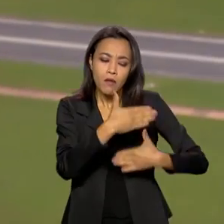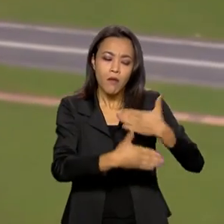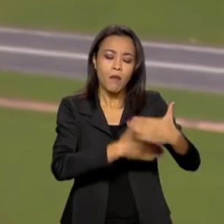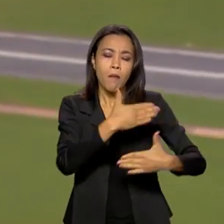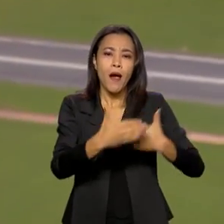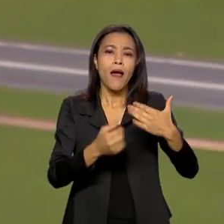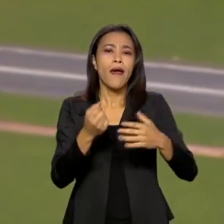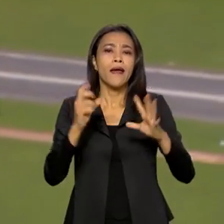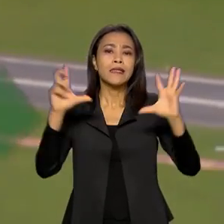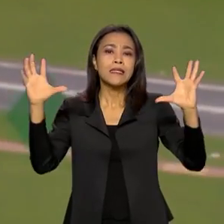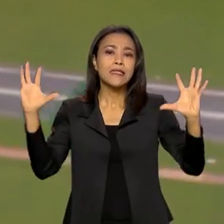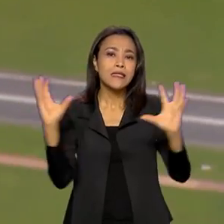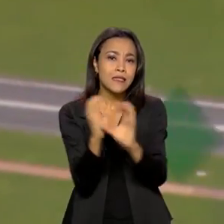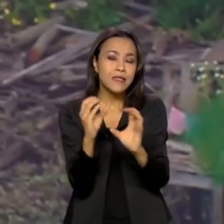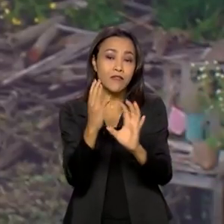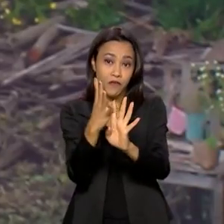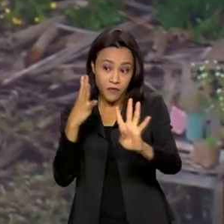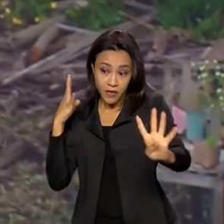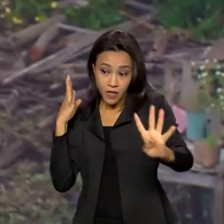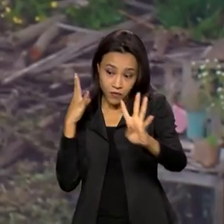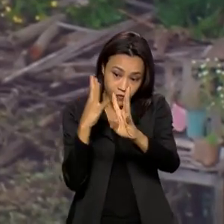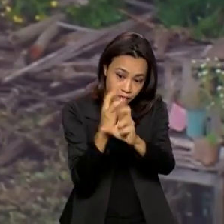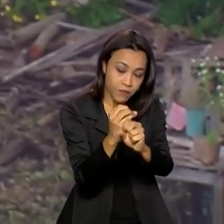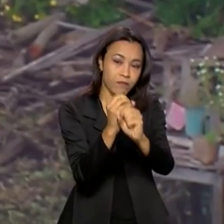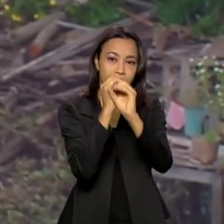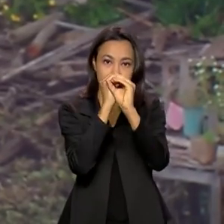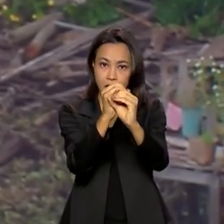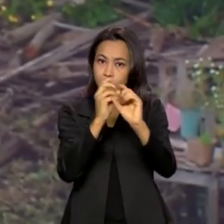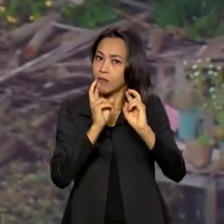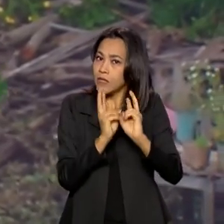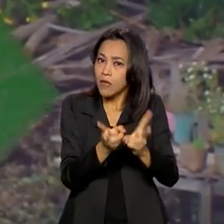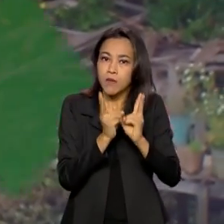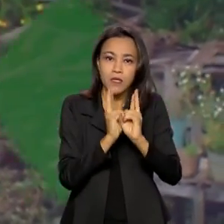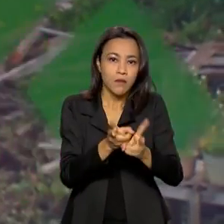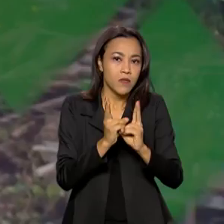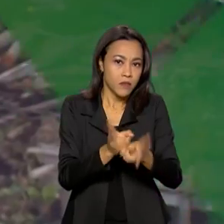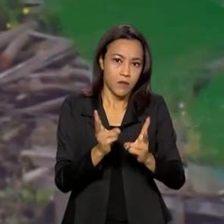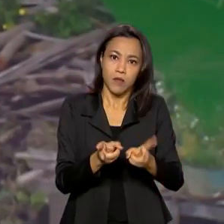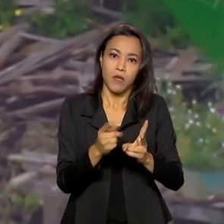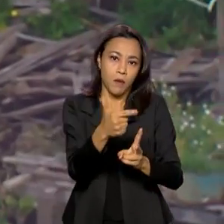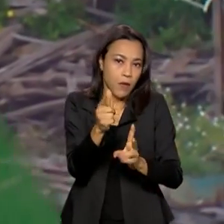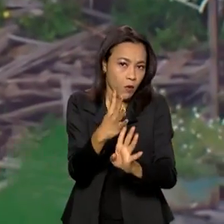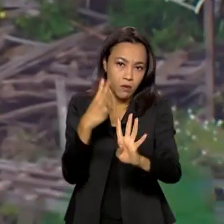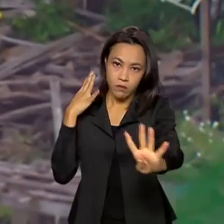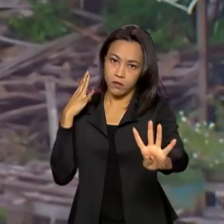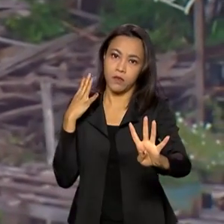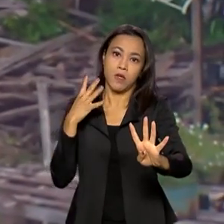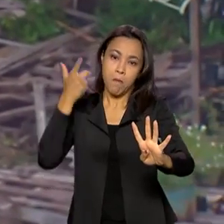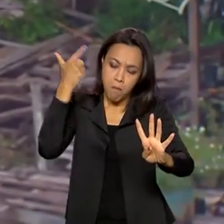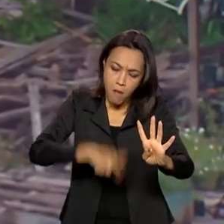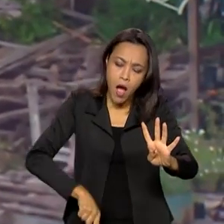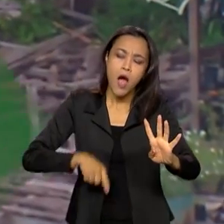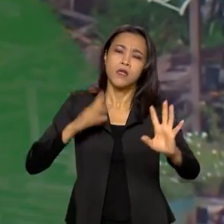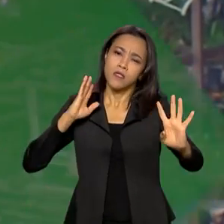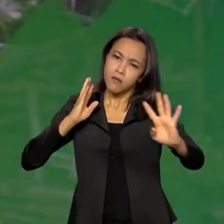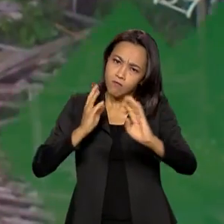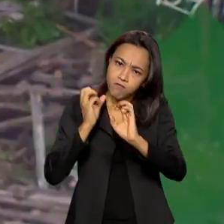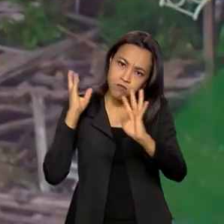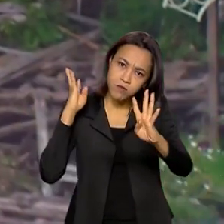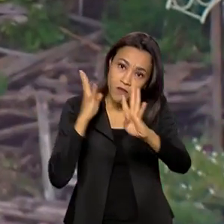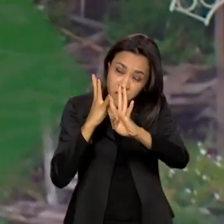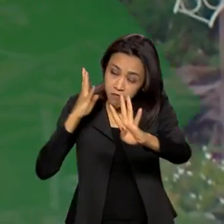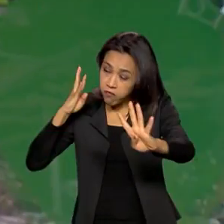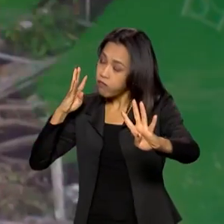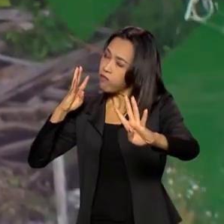zerar fila né de maneira constante Então esse mês novamente de Setembro estamos zerando mais uma vez a fila ou